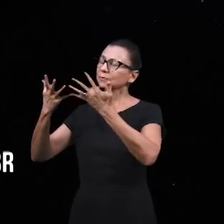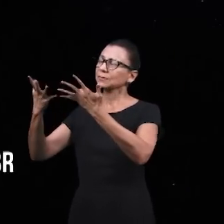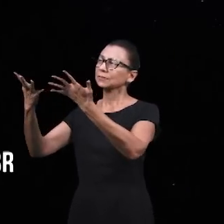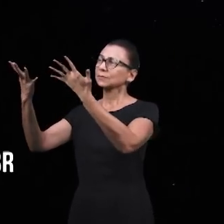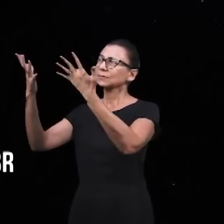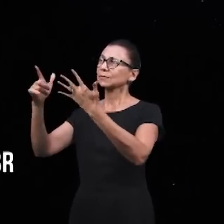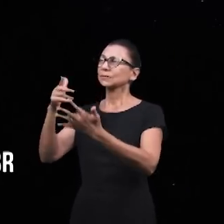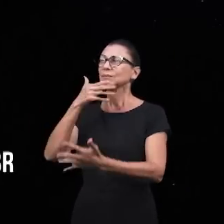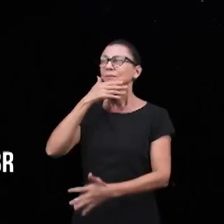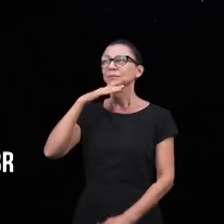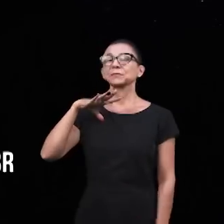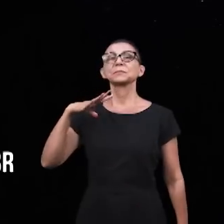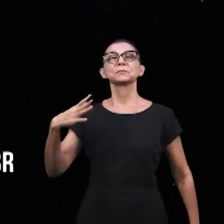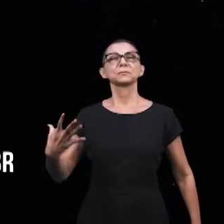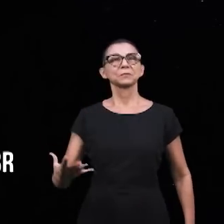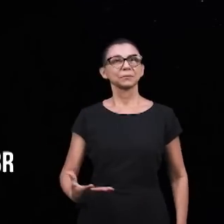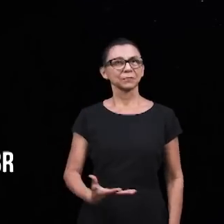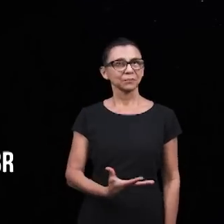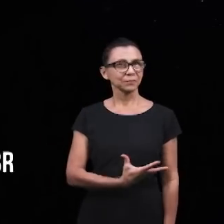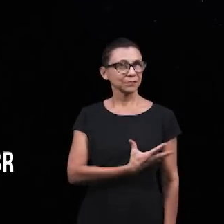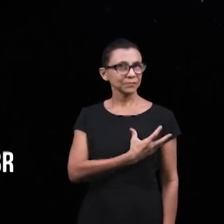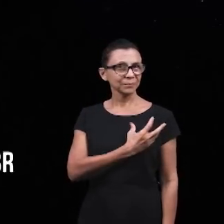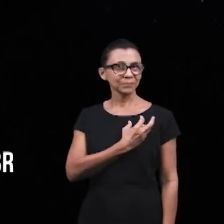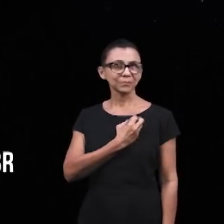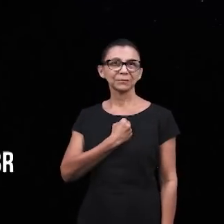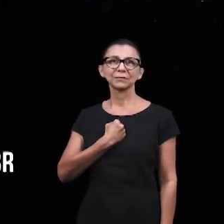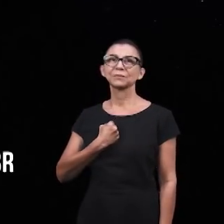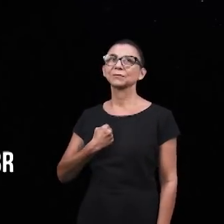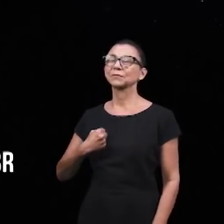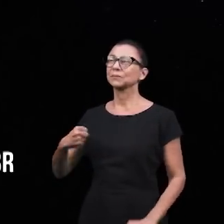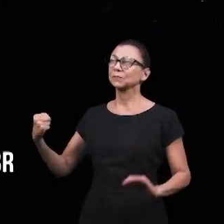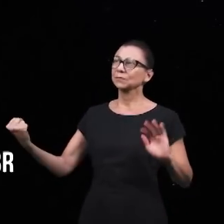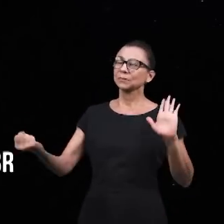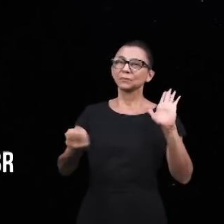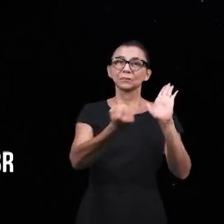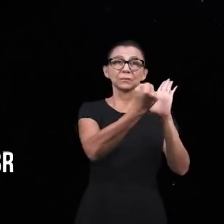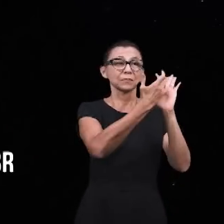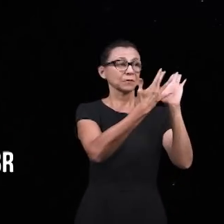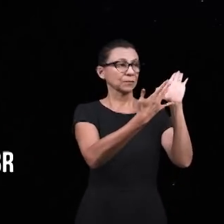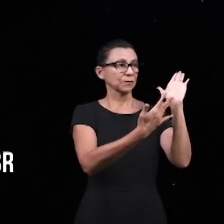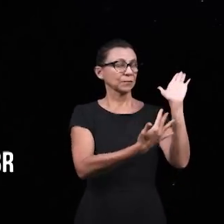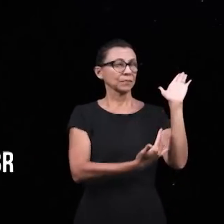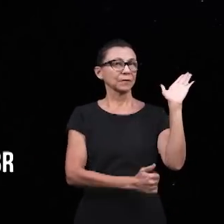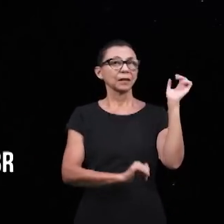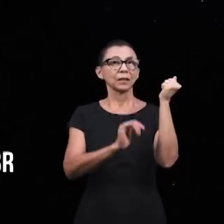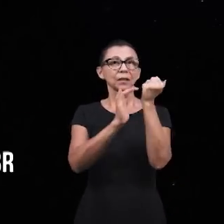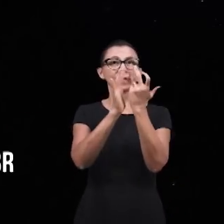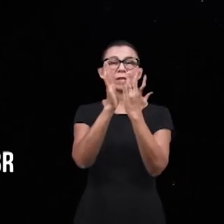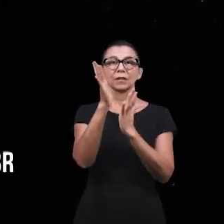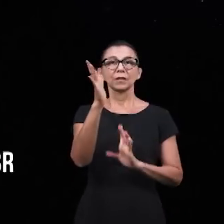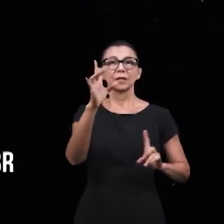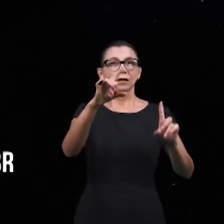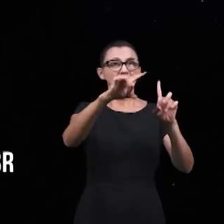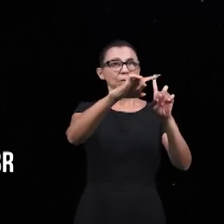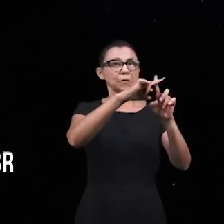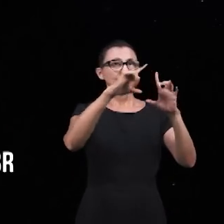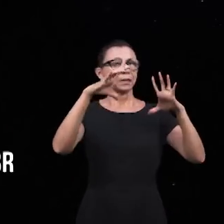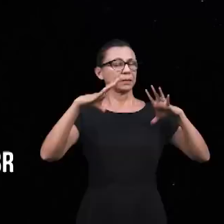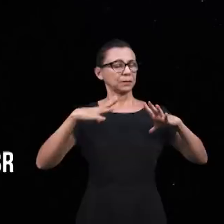meu Salvador. Já me lavou teu sangue